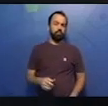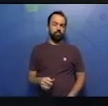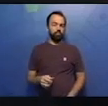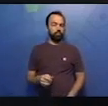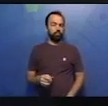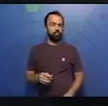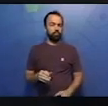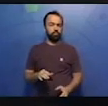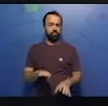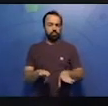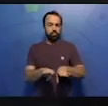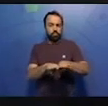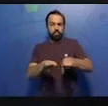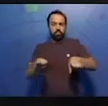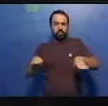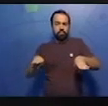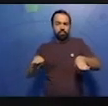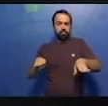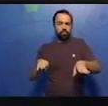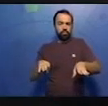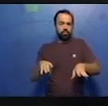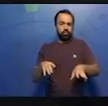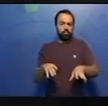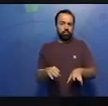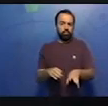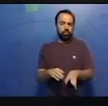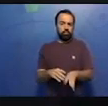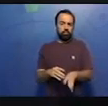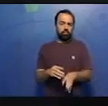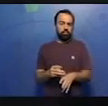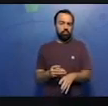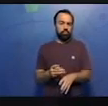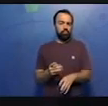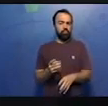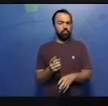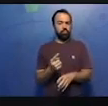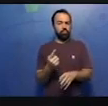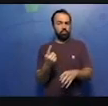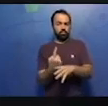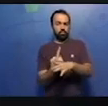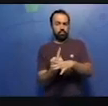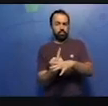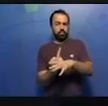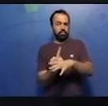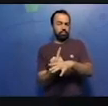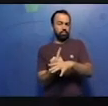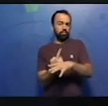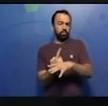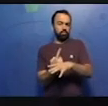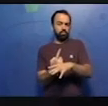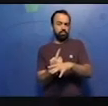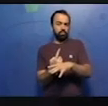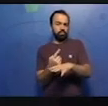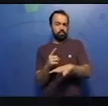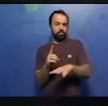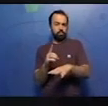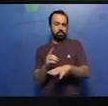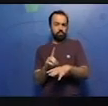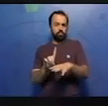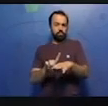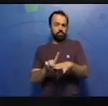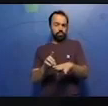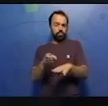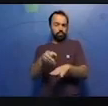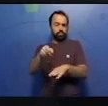por uma superfície plana que serve como mostrador e por um pino. Nessa superfície, há